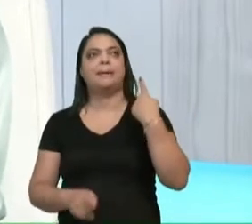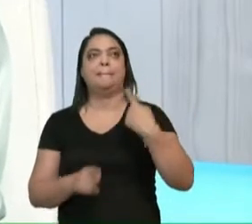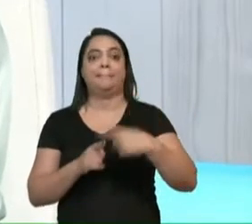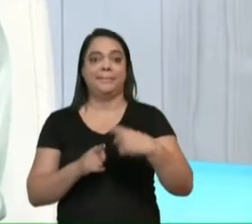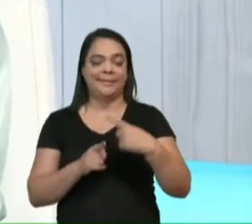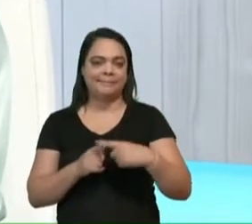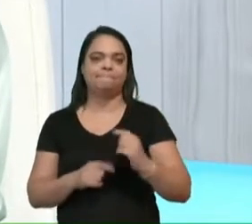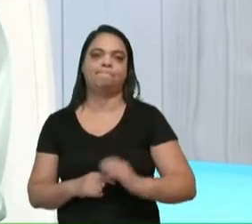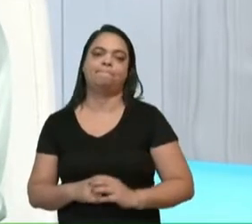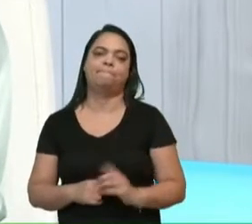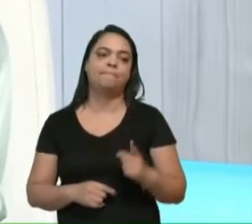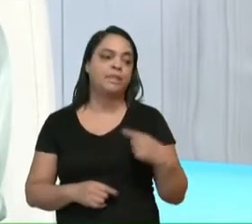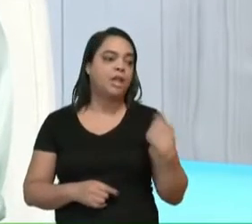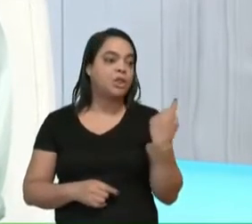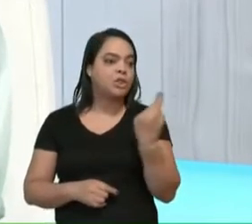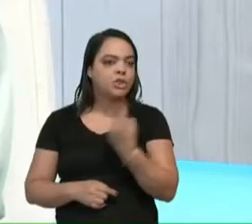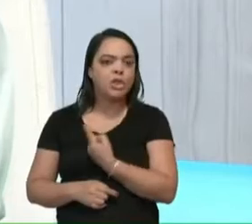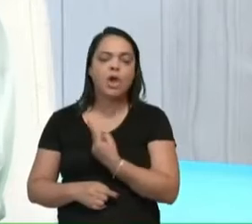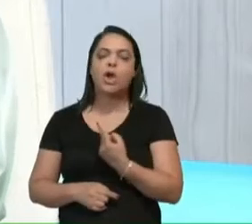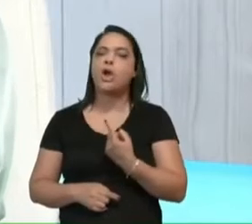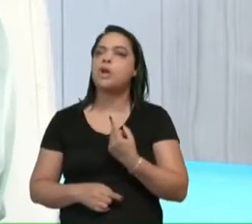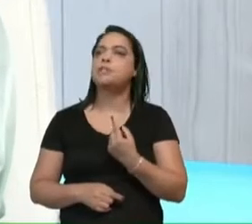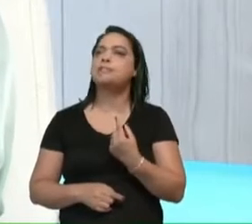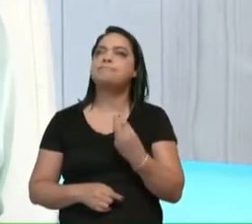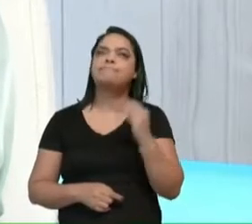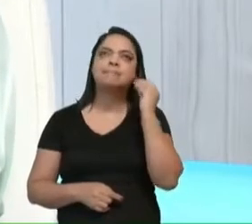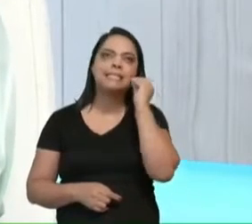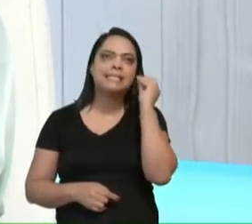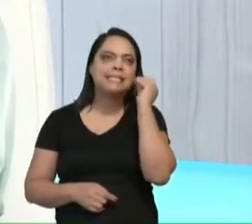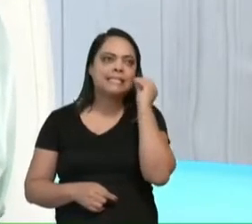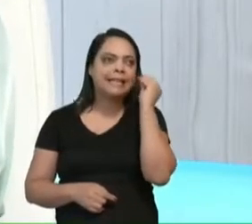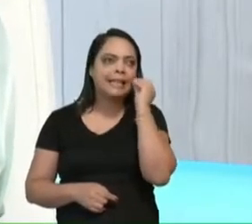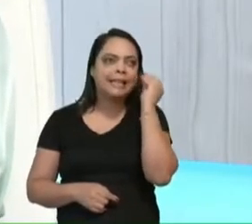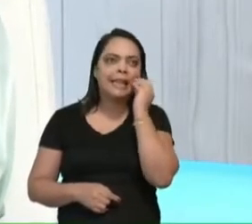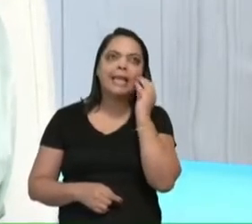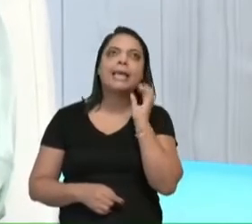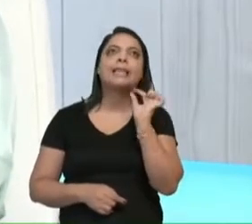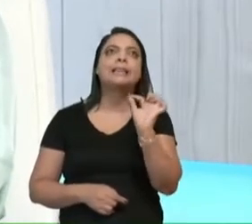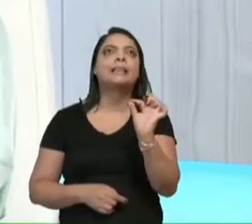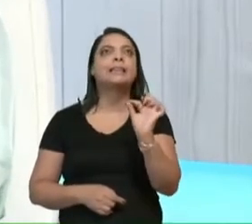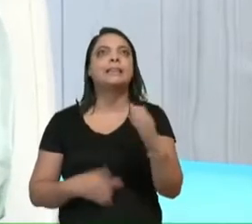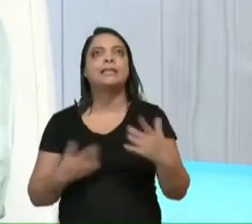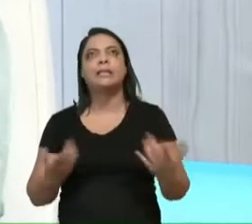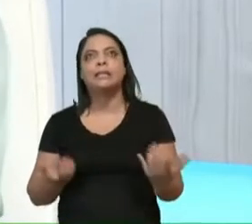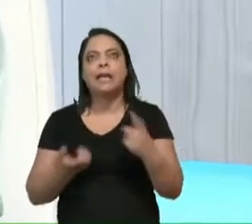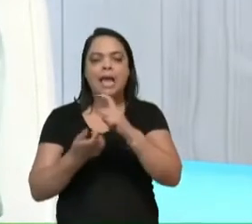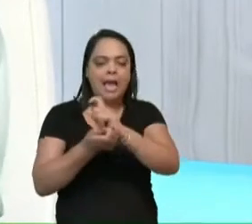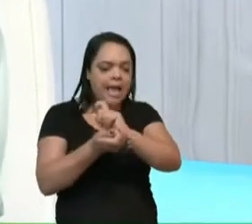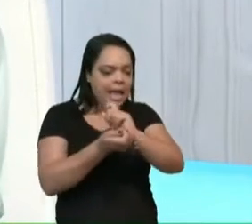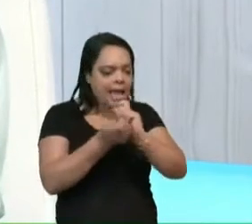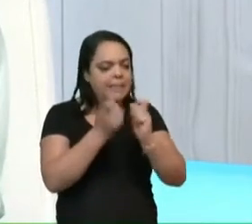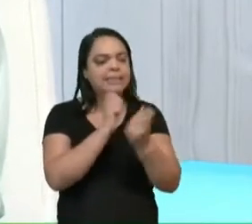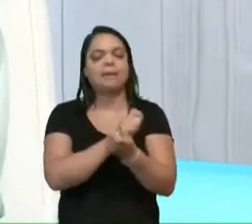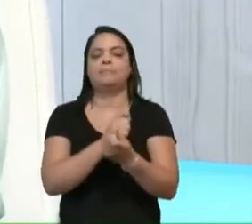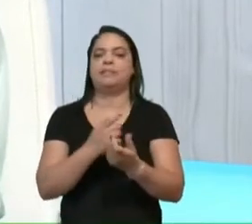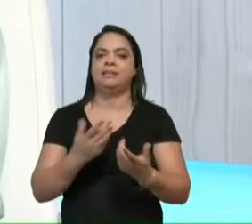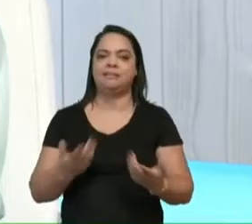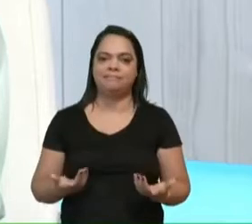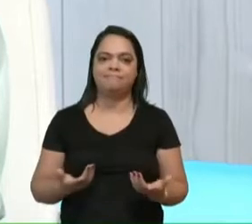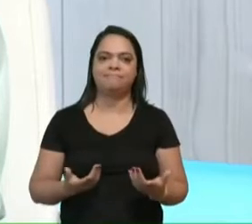Porque nós buscamos cada vez mais chegar num processo de adequar a